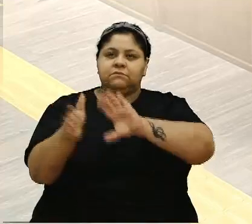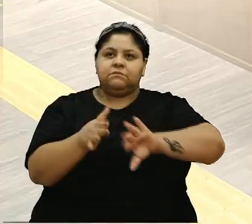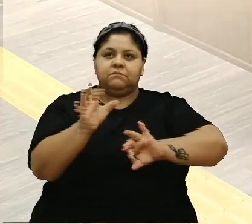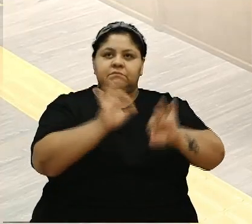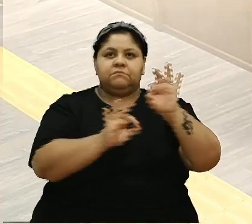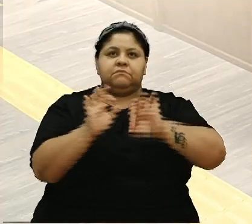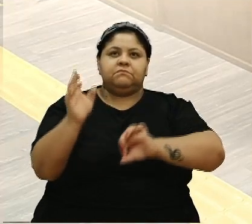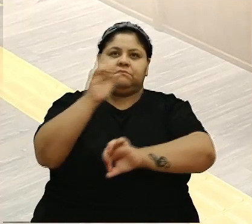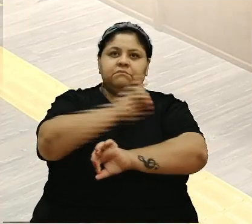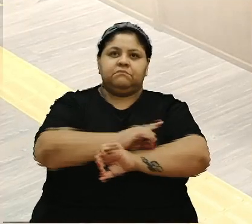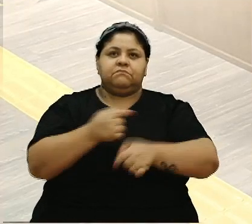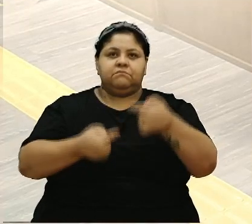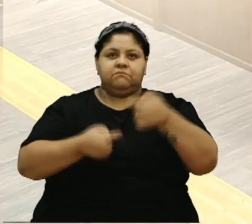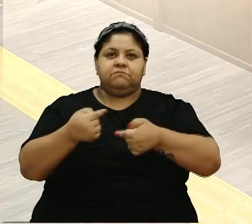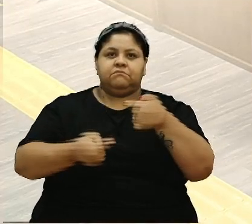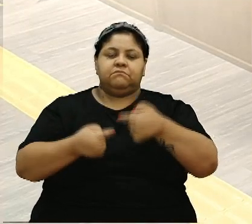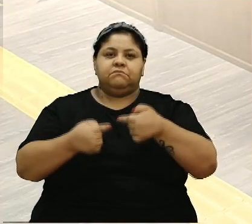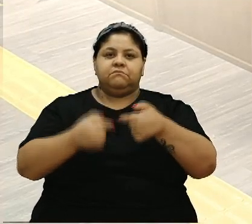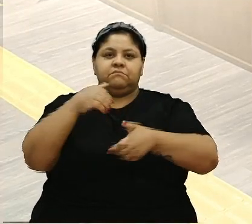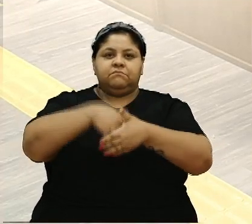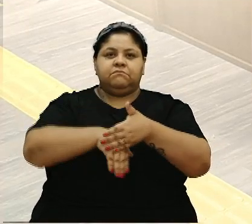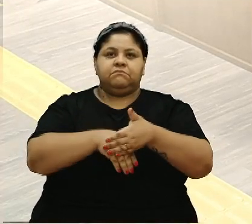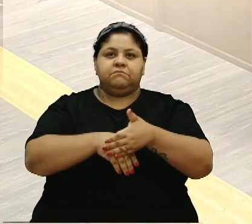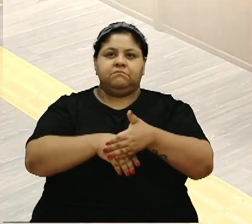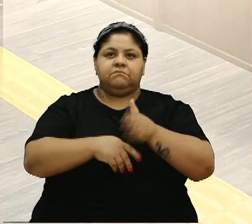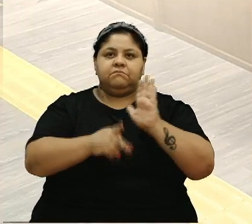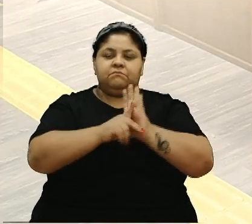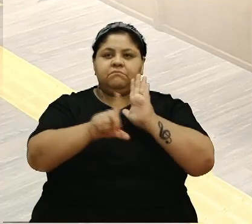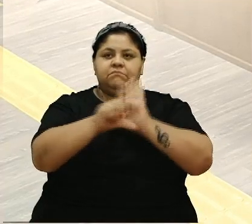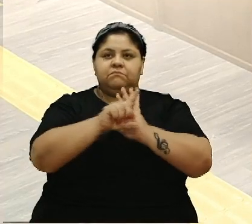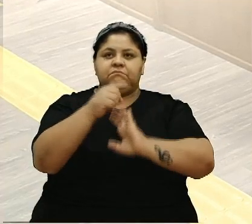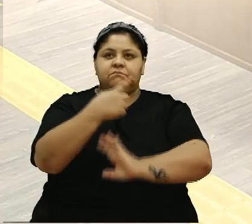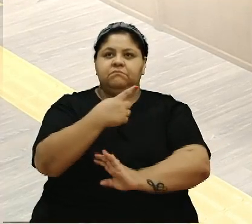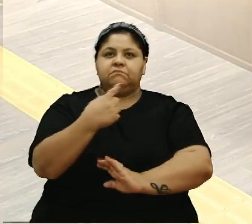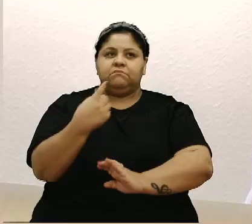ordem do dia. Em discussão única e votação, o projeto de lei número